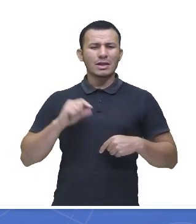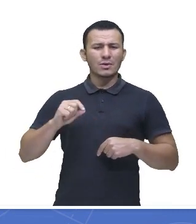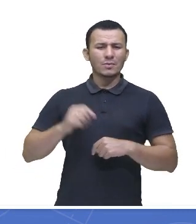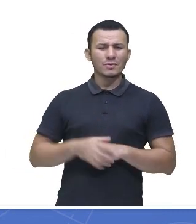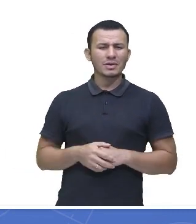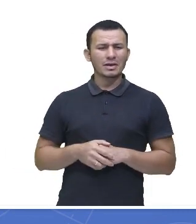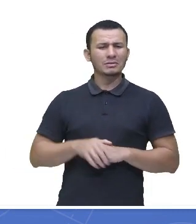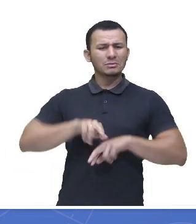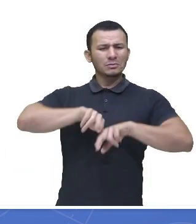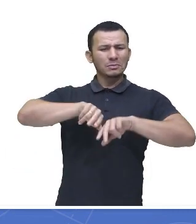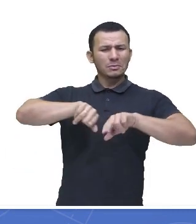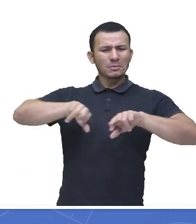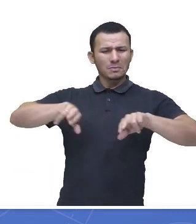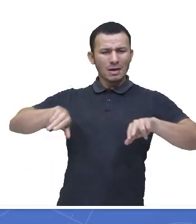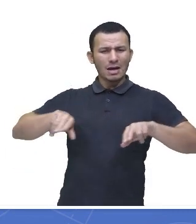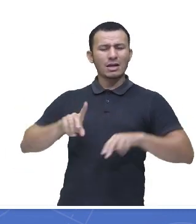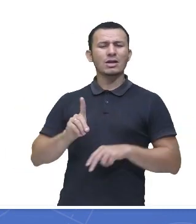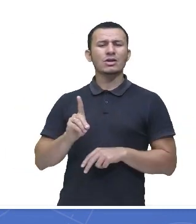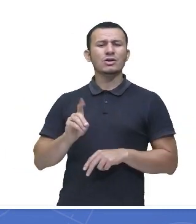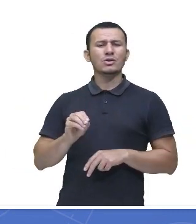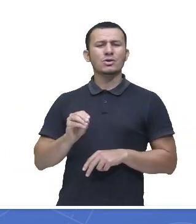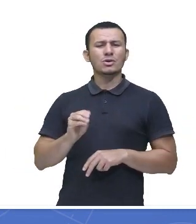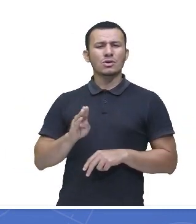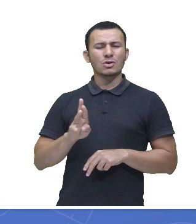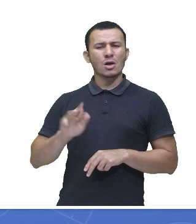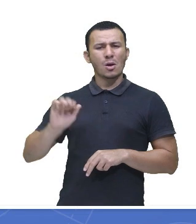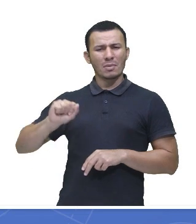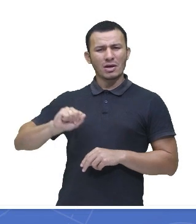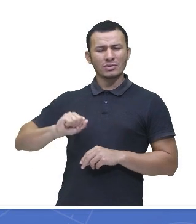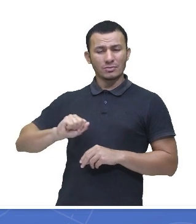de vilosidades. Então, lá no meu intestino